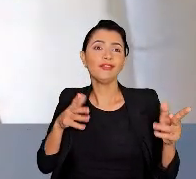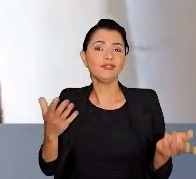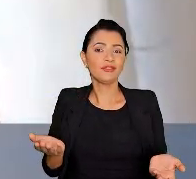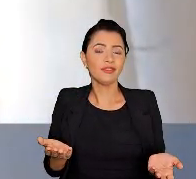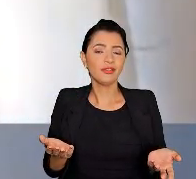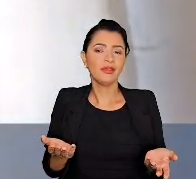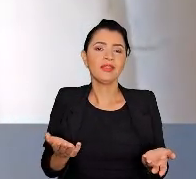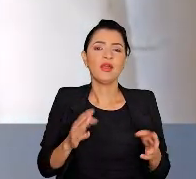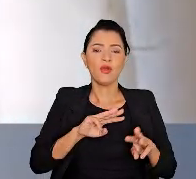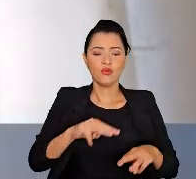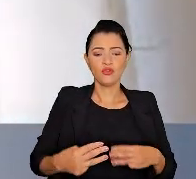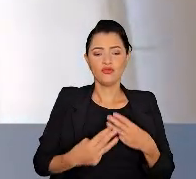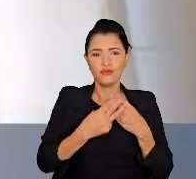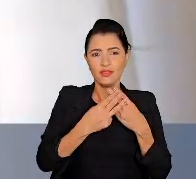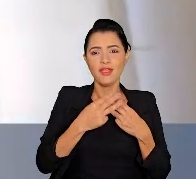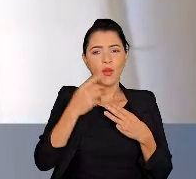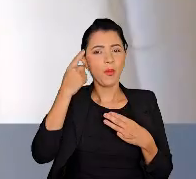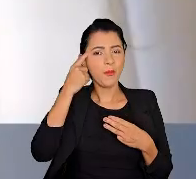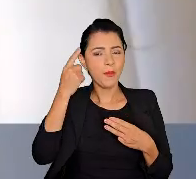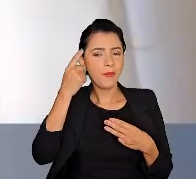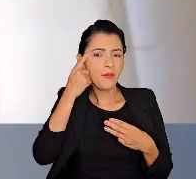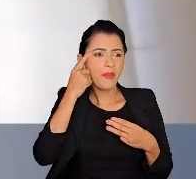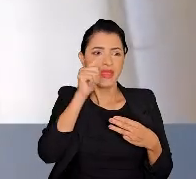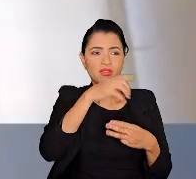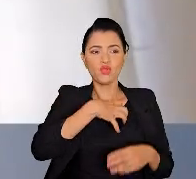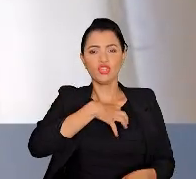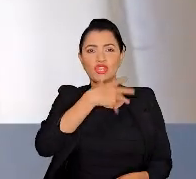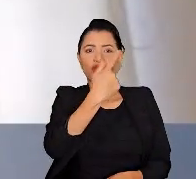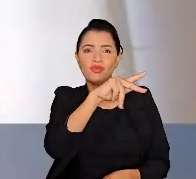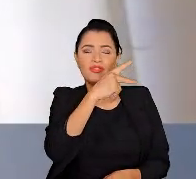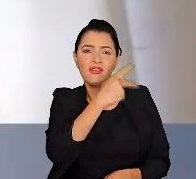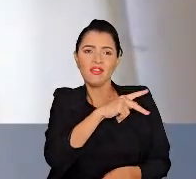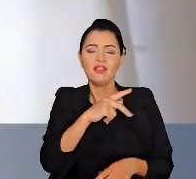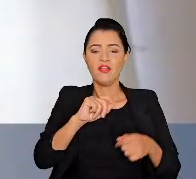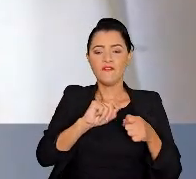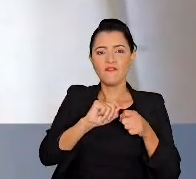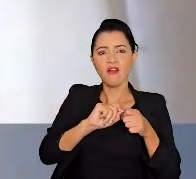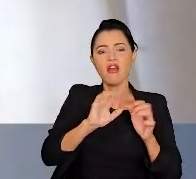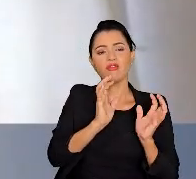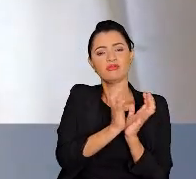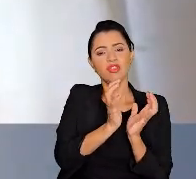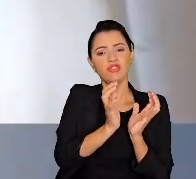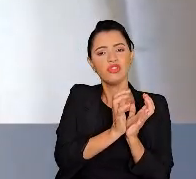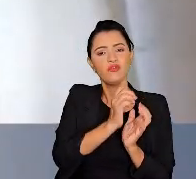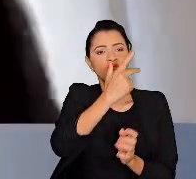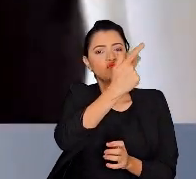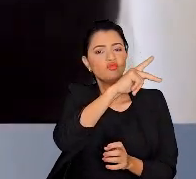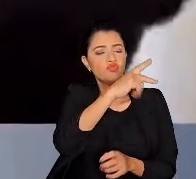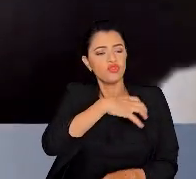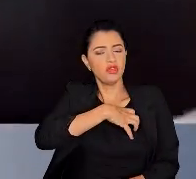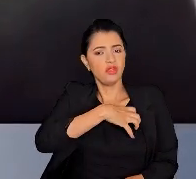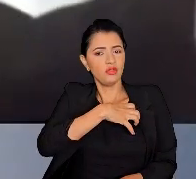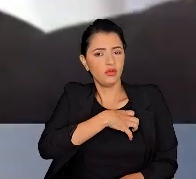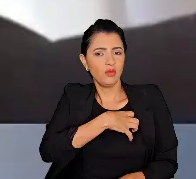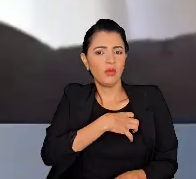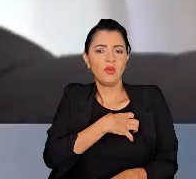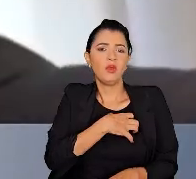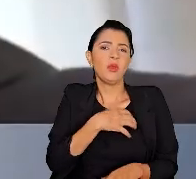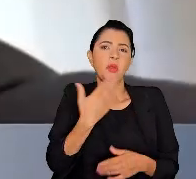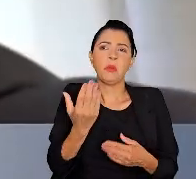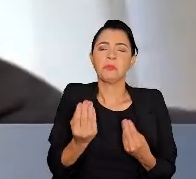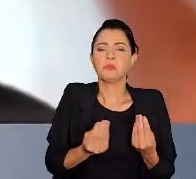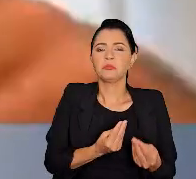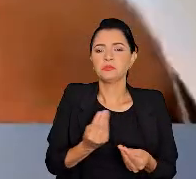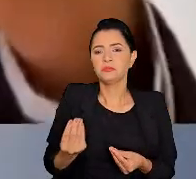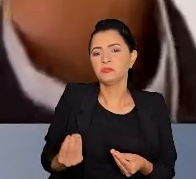os judeus pensam de um determinado modo, os judeus agem coletivamente de algum modo.